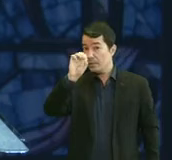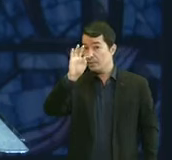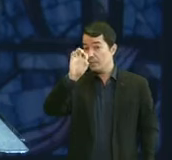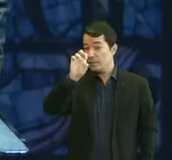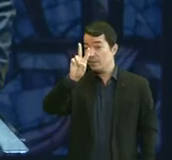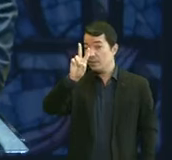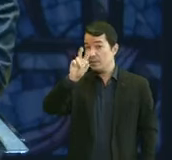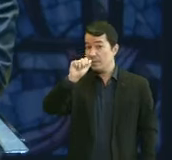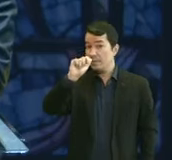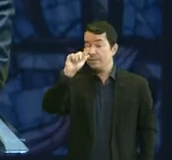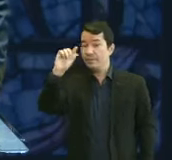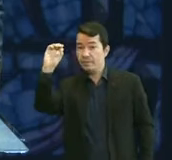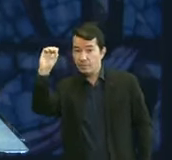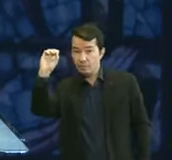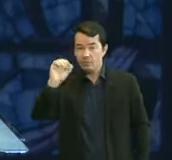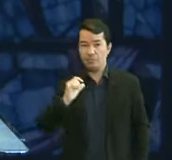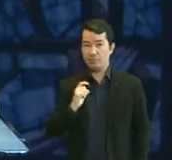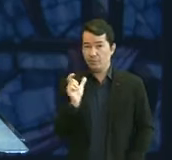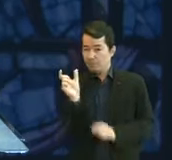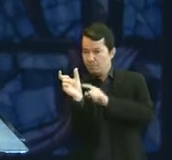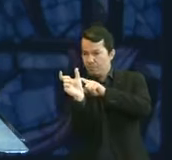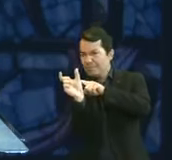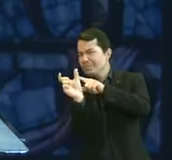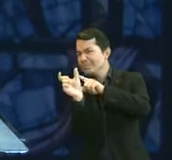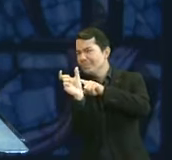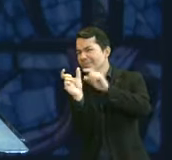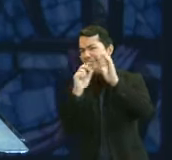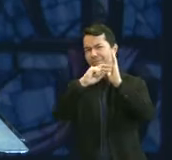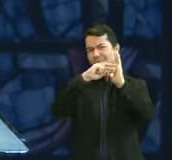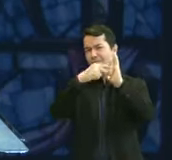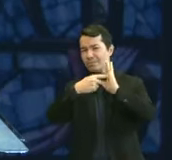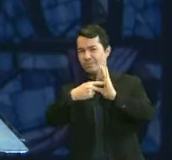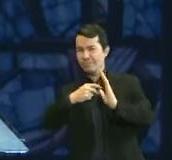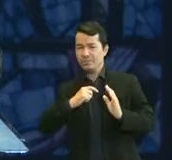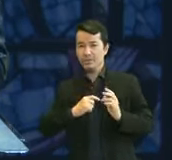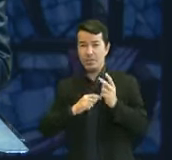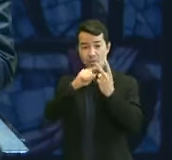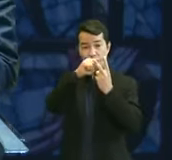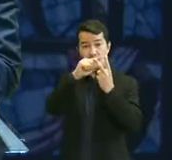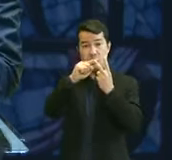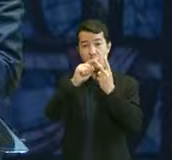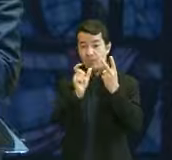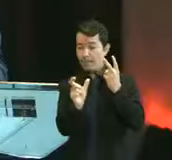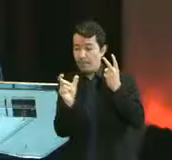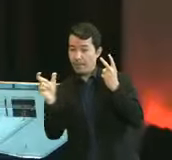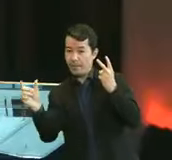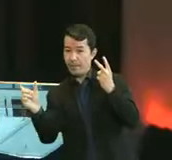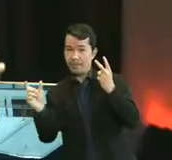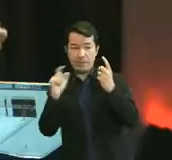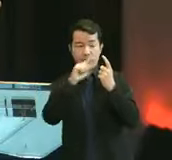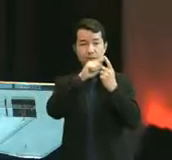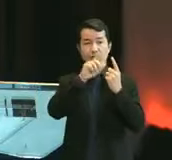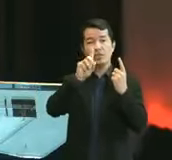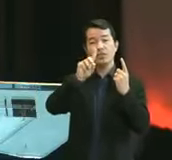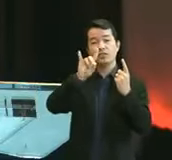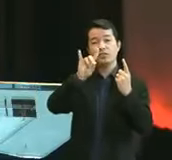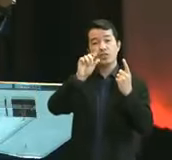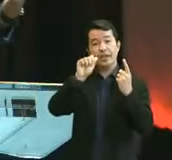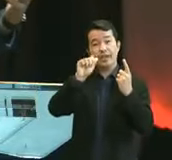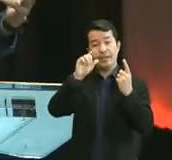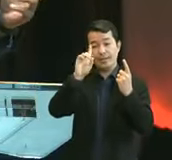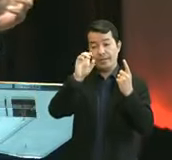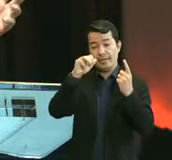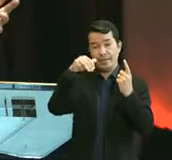para falar a respeito de coroa. Uma delas era diadema, que representava